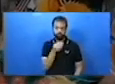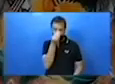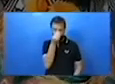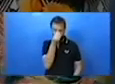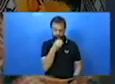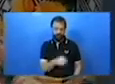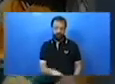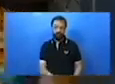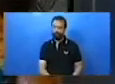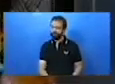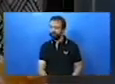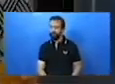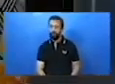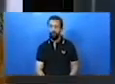tenho.